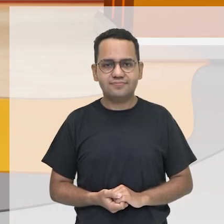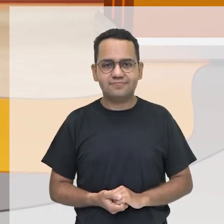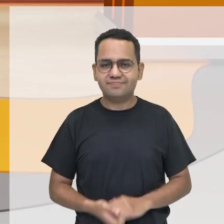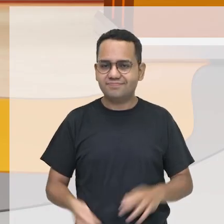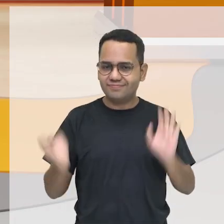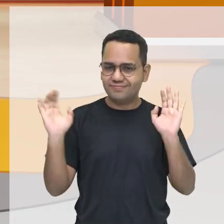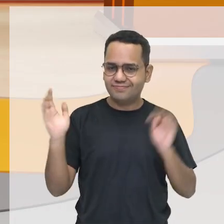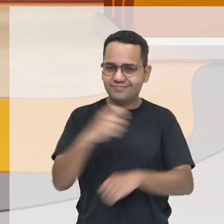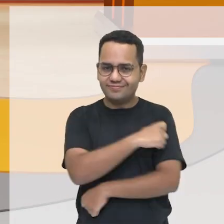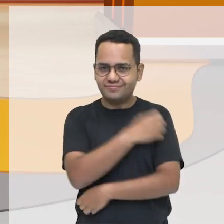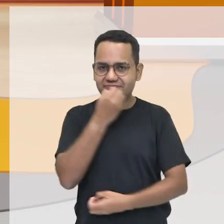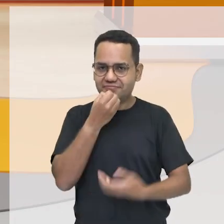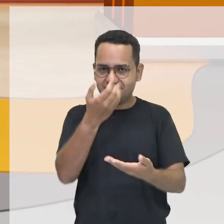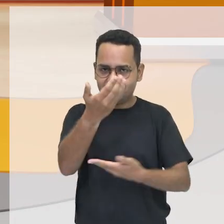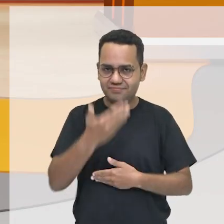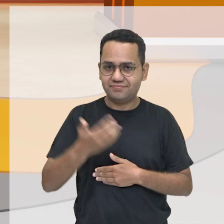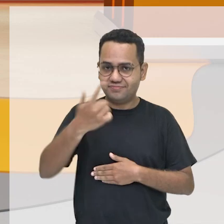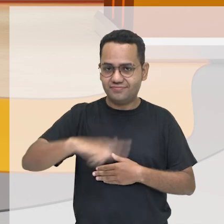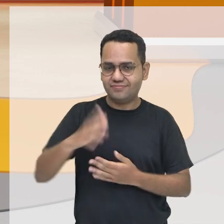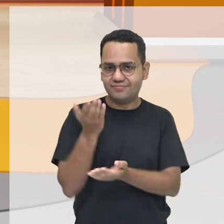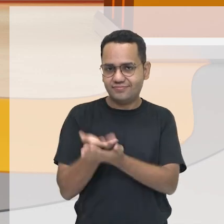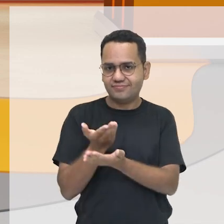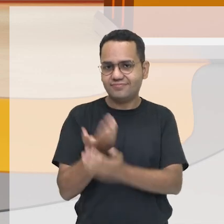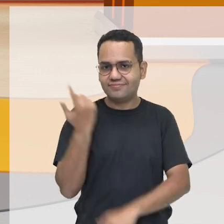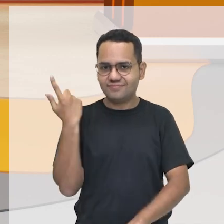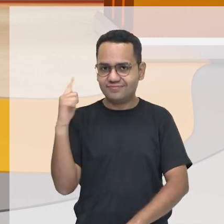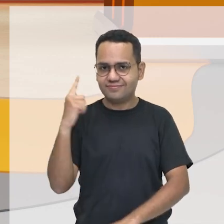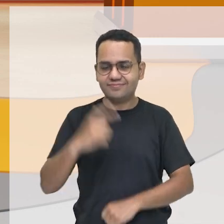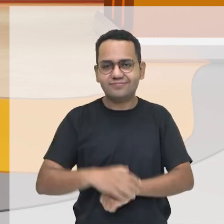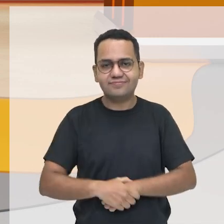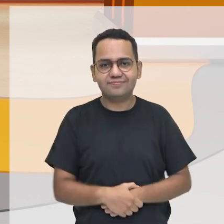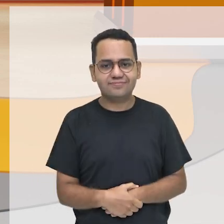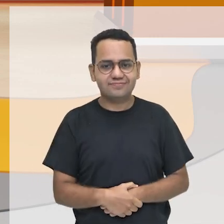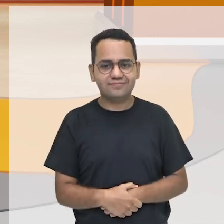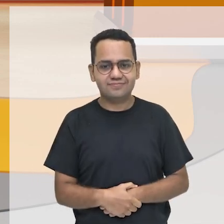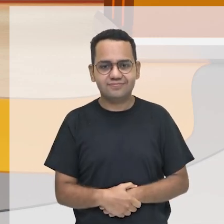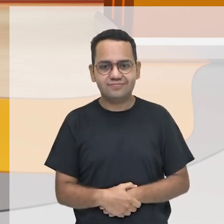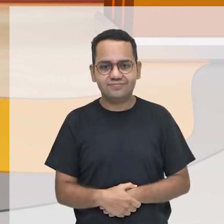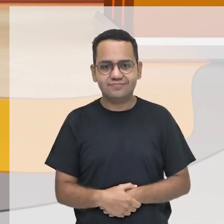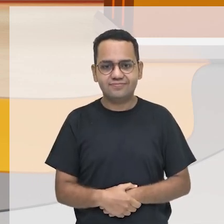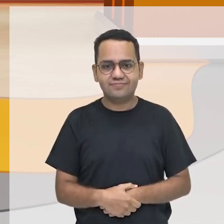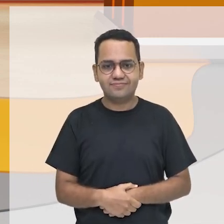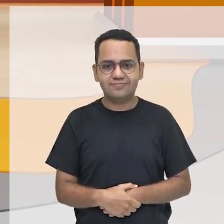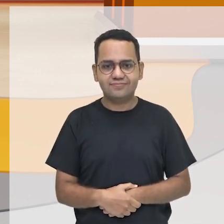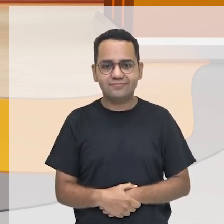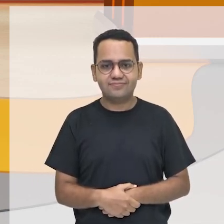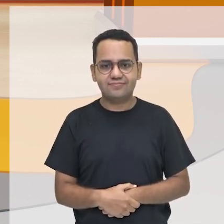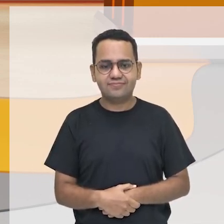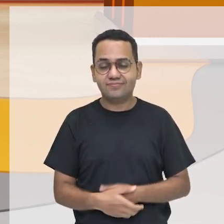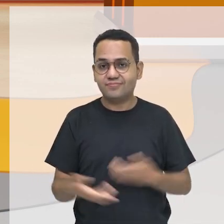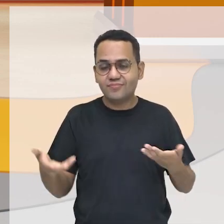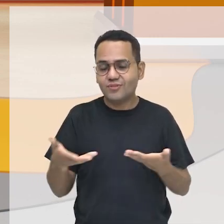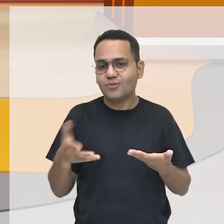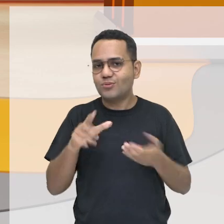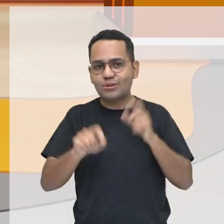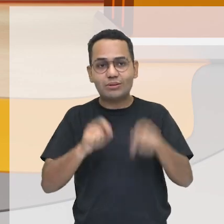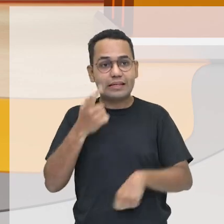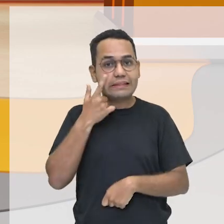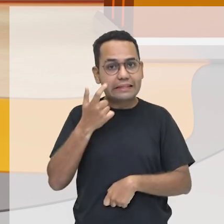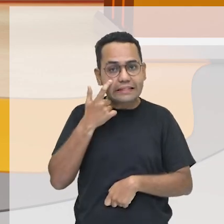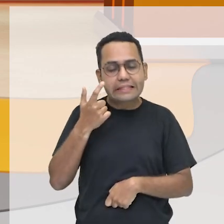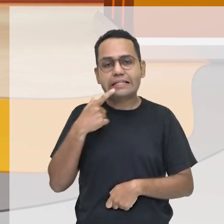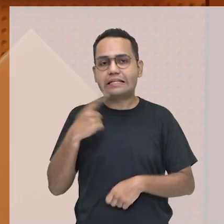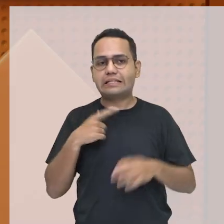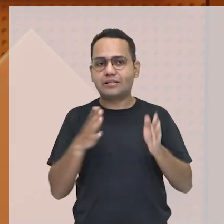Olá, sejam muito bem-vindos a mais uma aula de geografia, hoje numa daquelas situações bem legais aí do final de